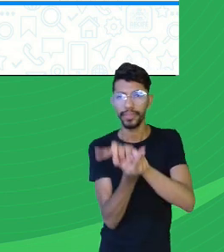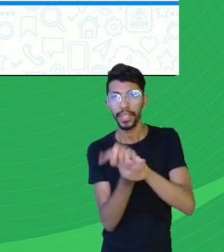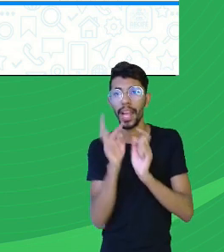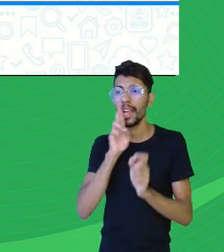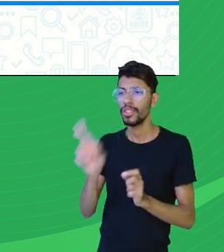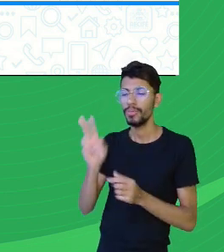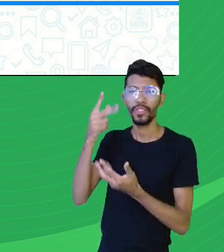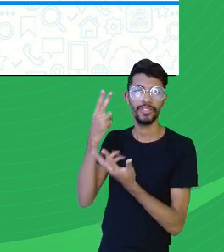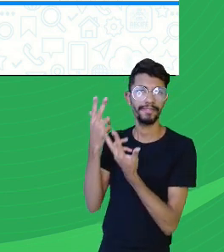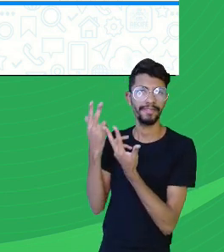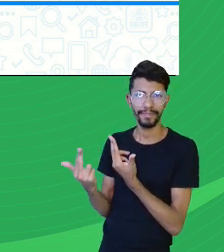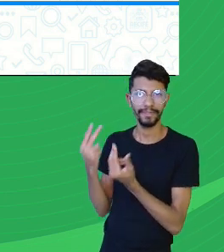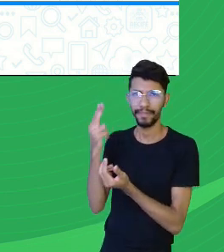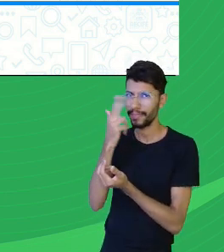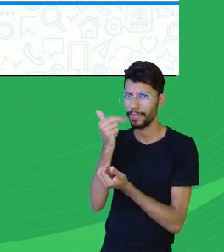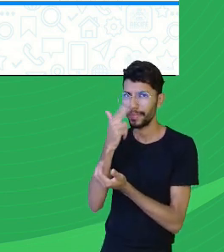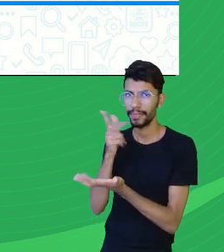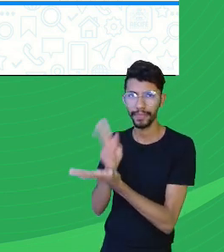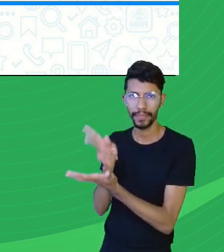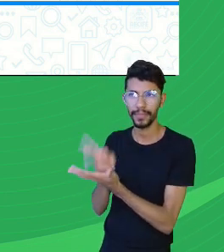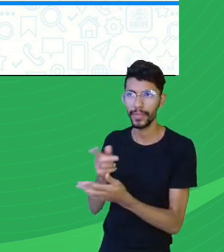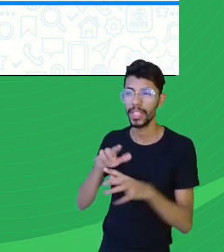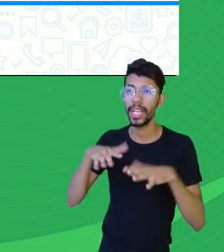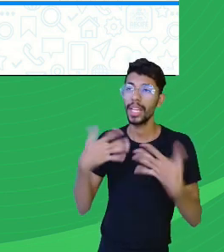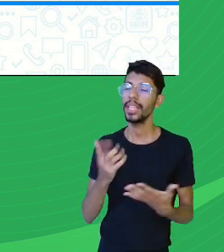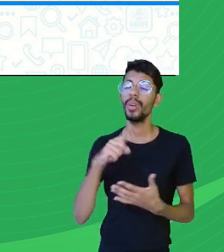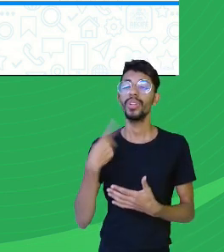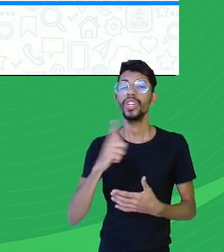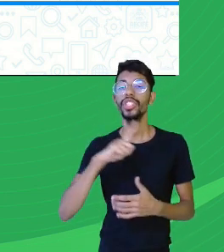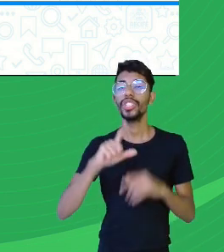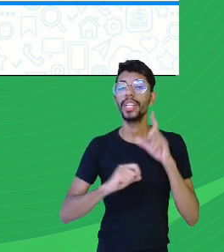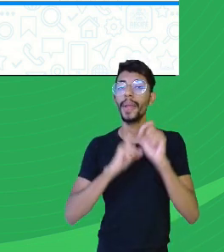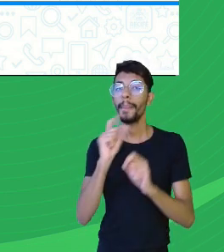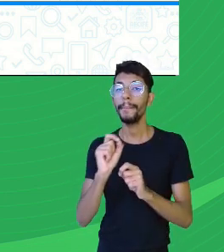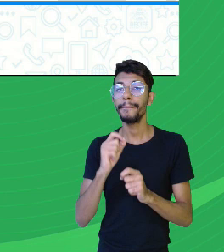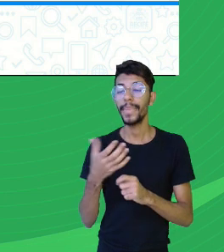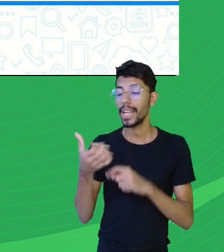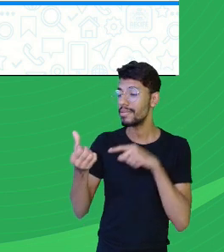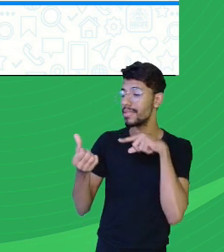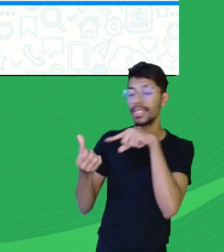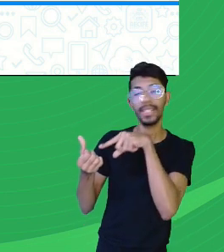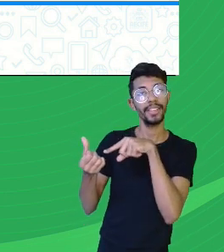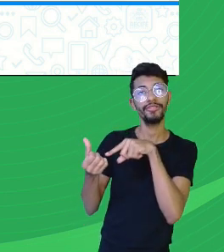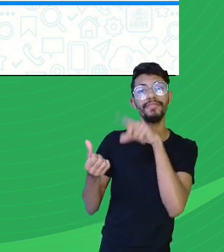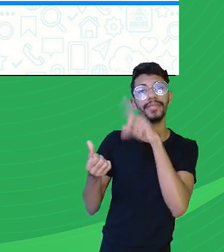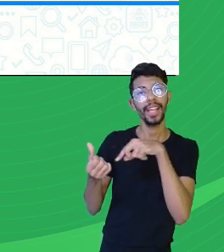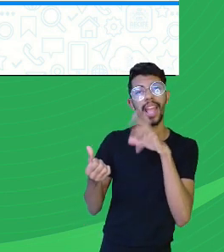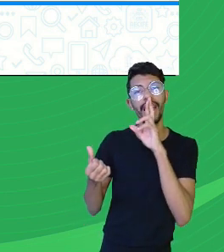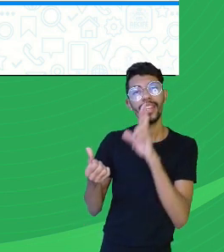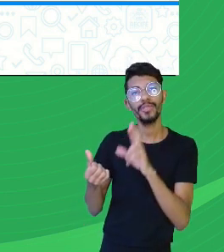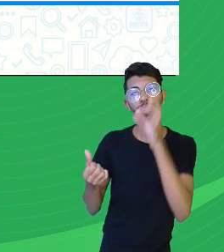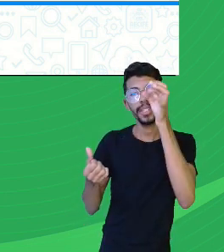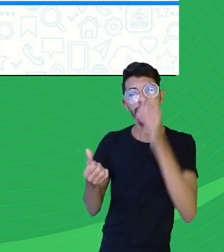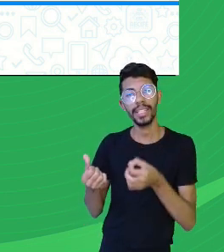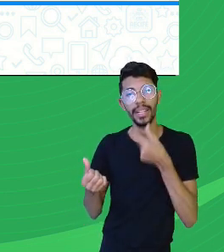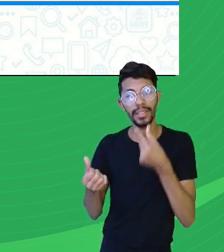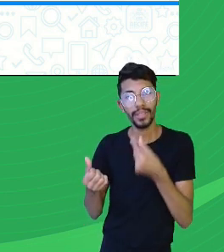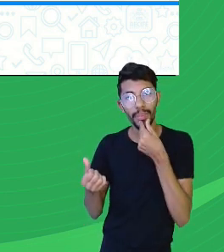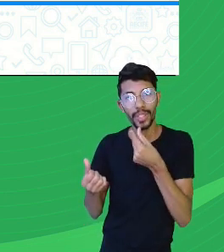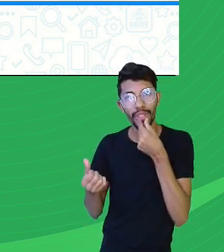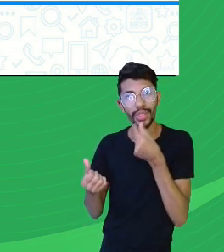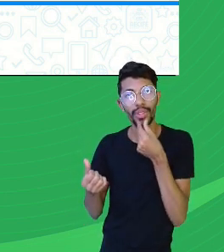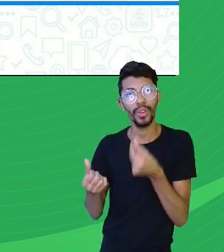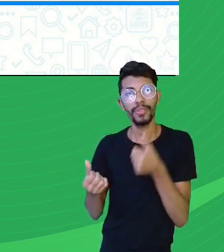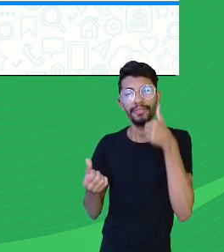mesmo resultado, então nós conseguimos obter ali os 6, que é o resultado de biscoitos que